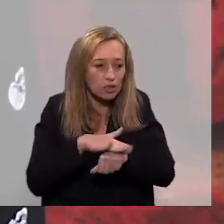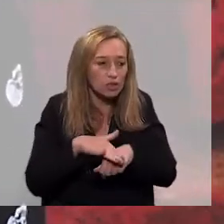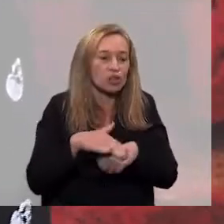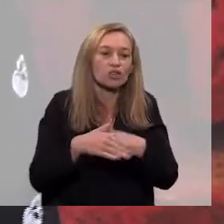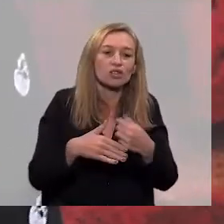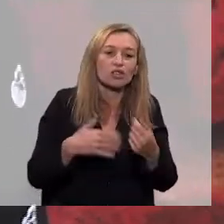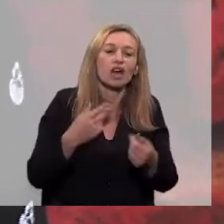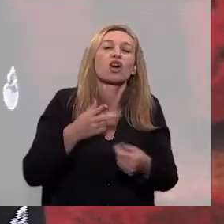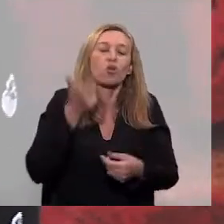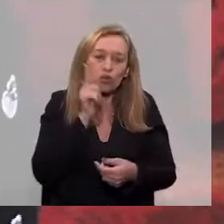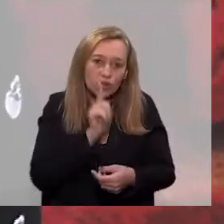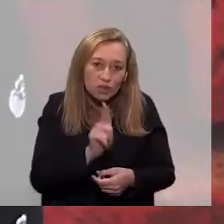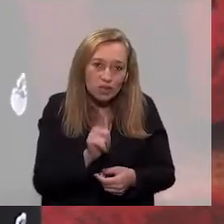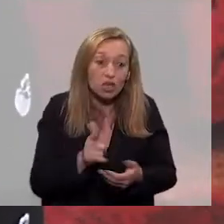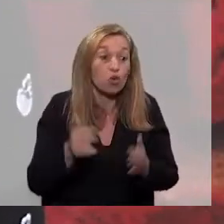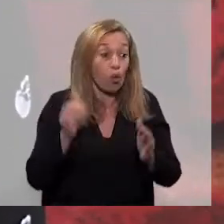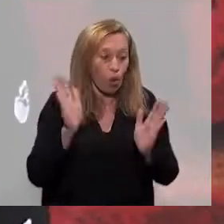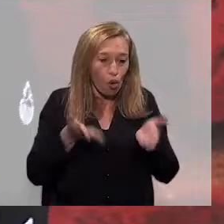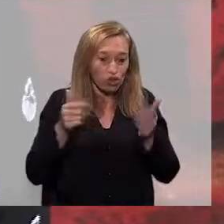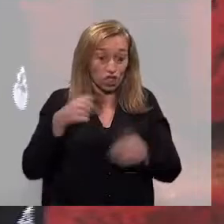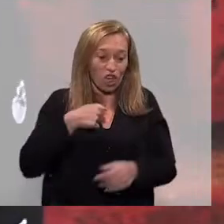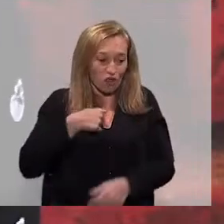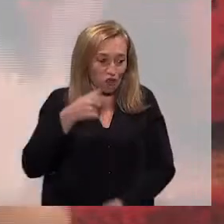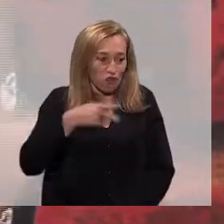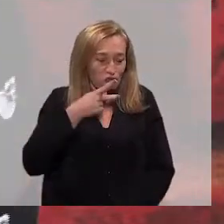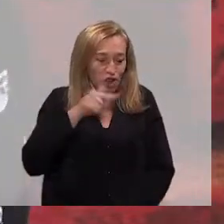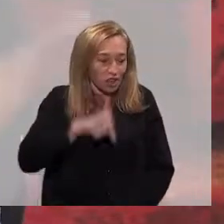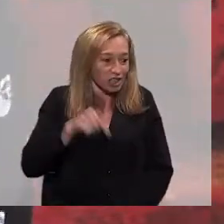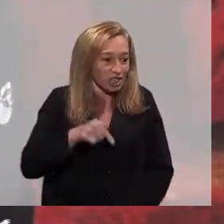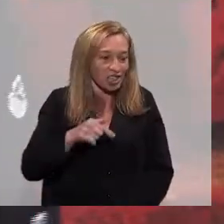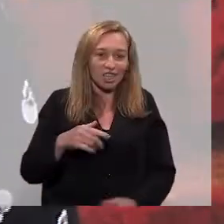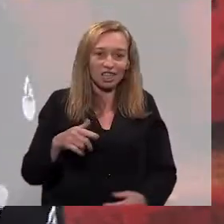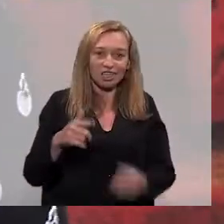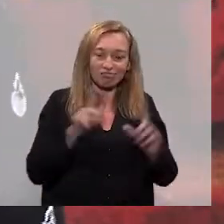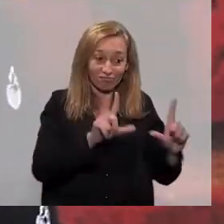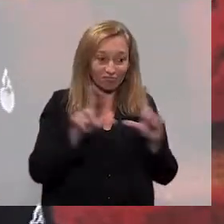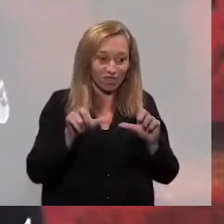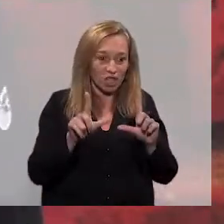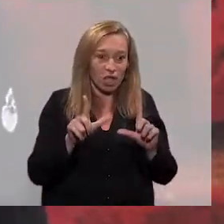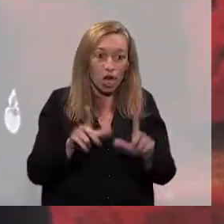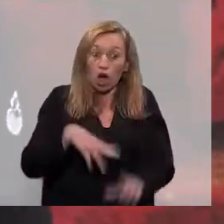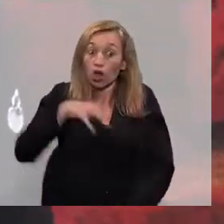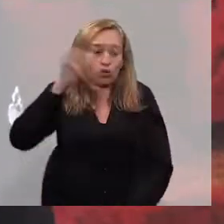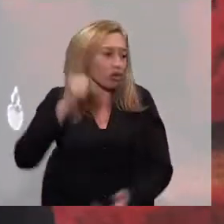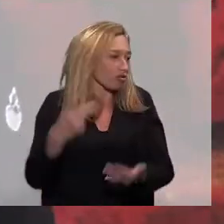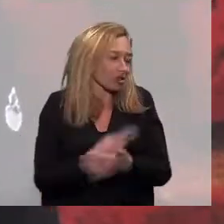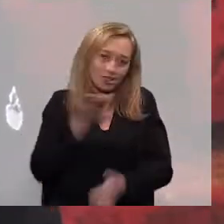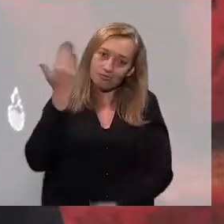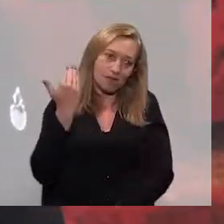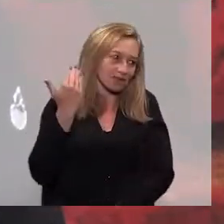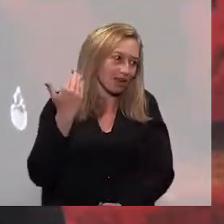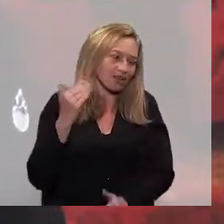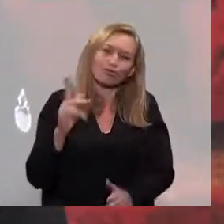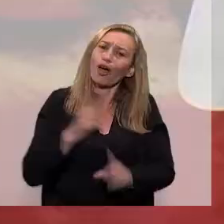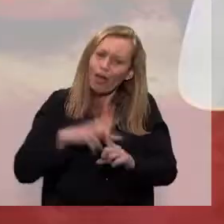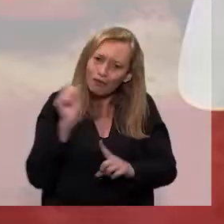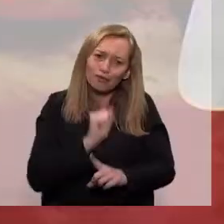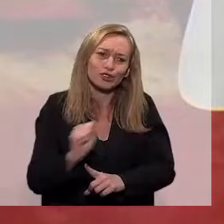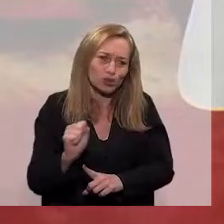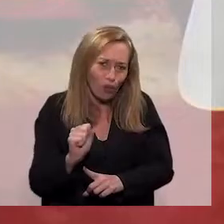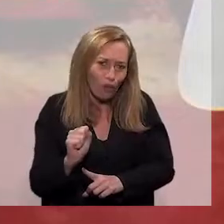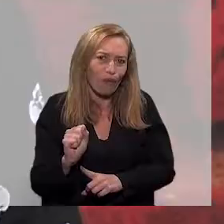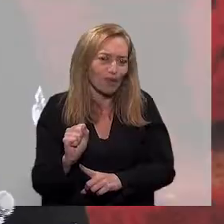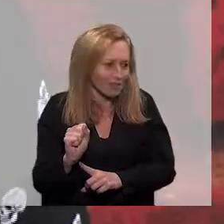já consigo falar com mais facilidade. O que eu tô fazendo aqui hoje, falando em frente às pessoas, isso jamais aconteceria... Já é uma